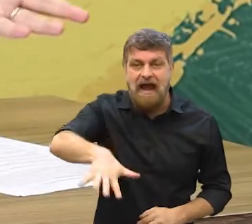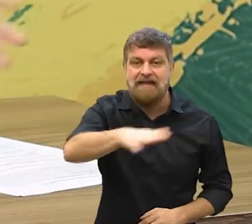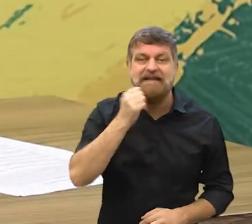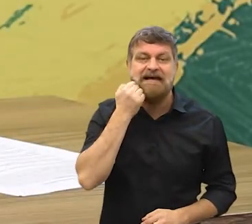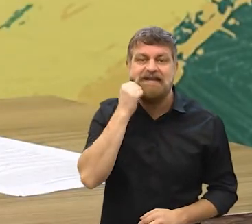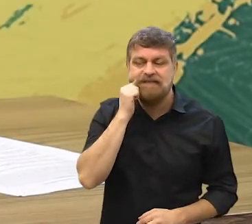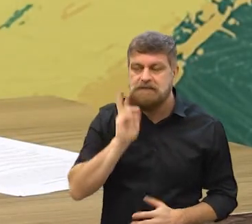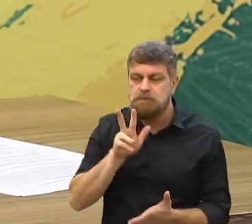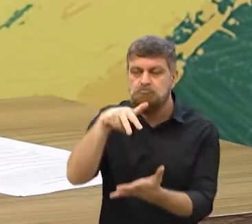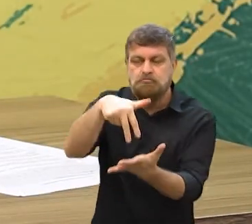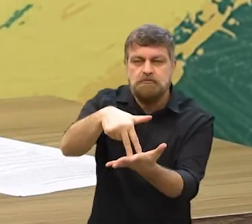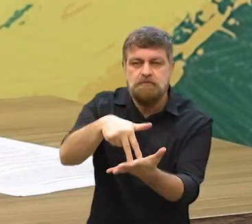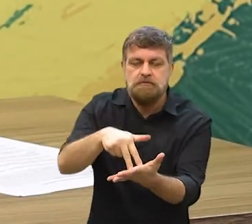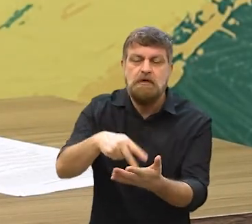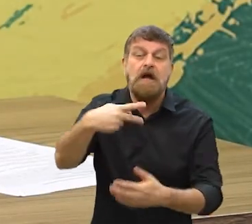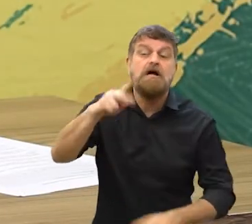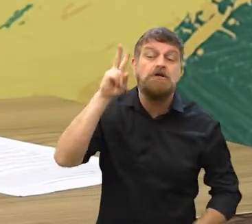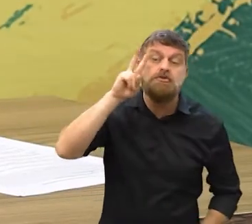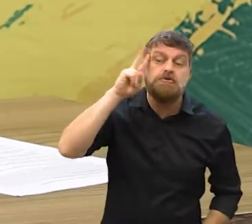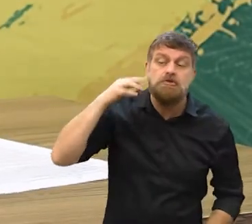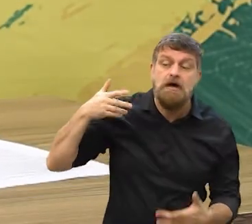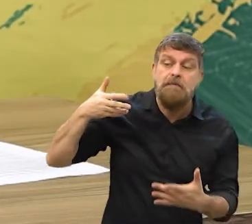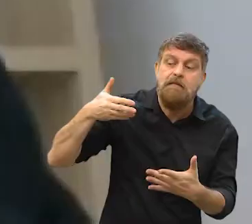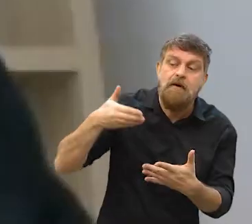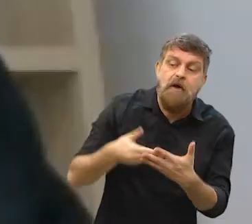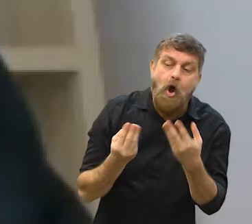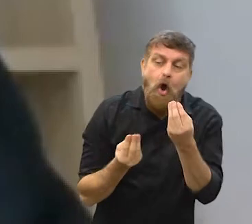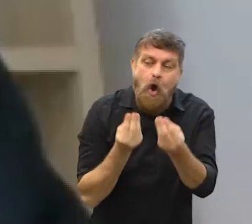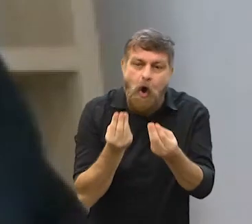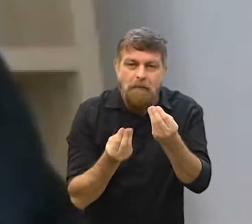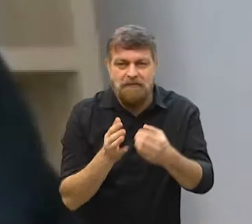Gostaria que você contasse um pouquinho sua história, por favor, Adriana.